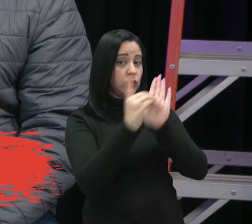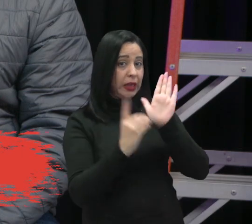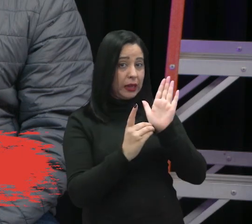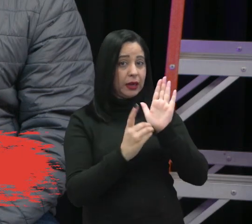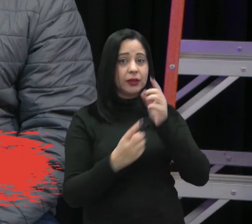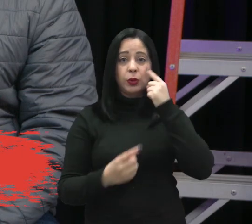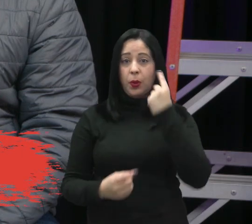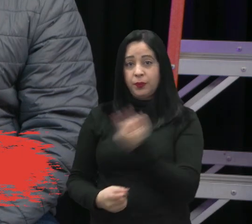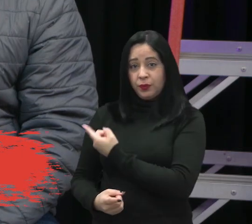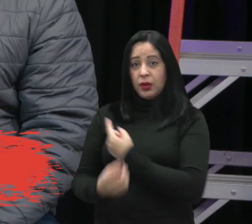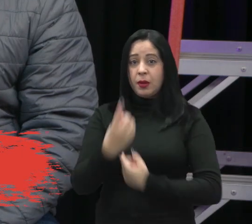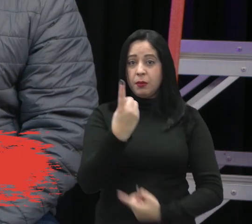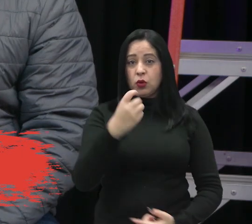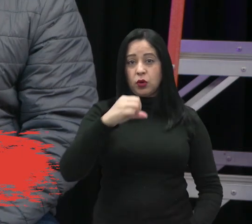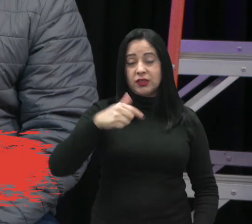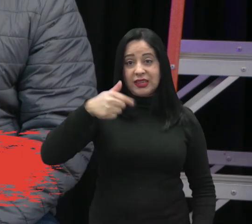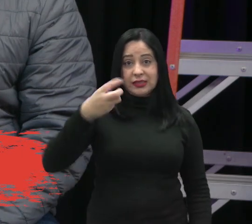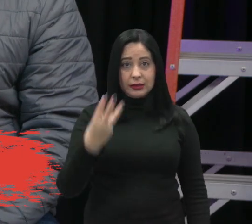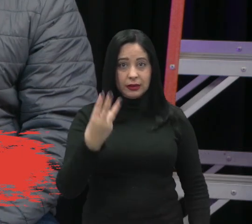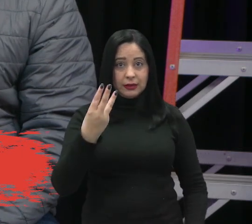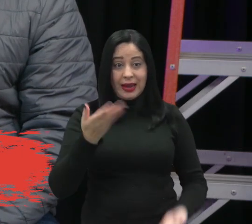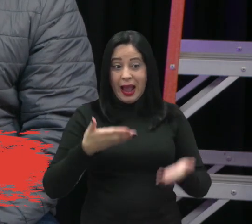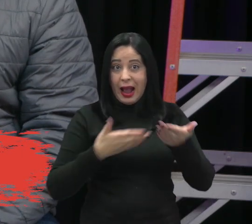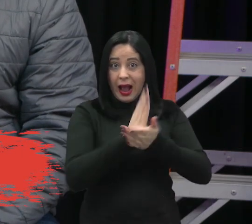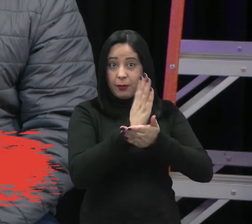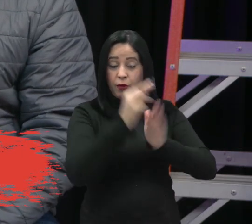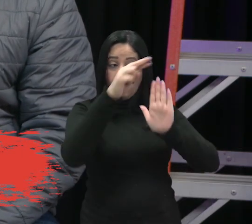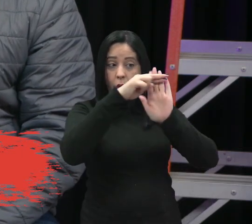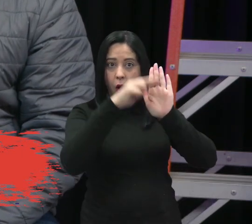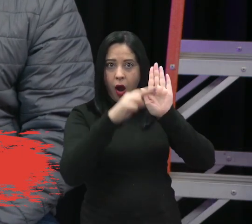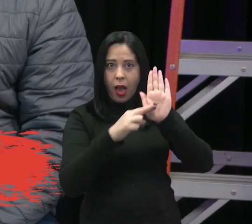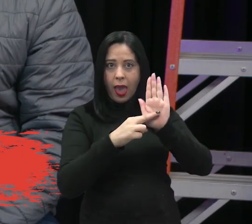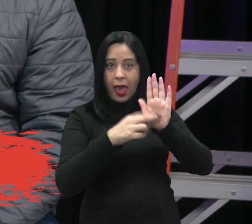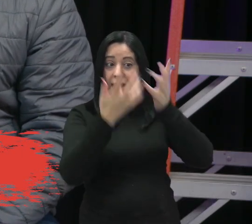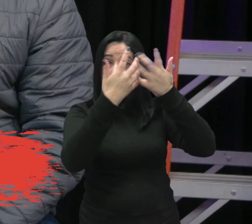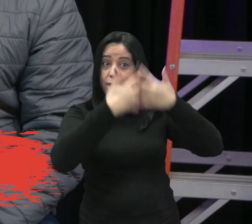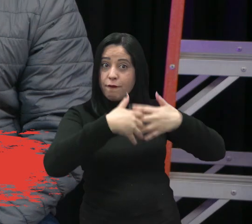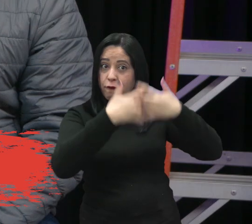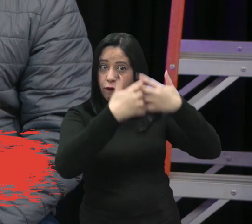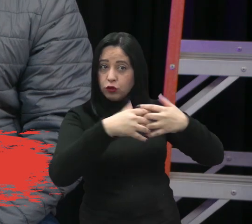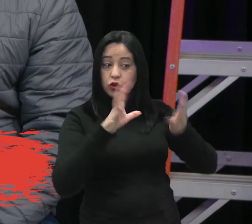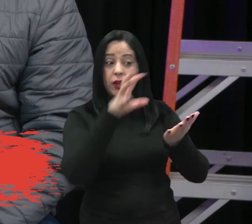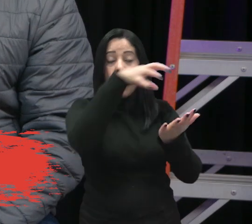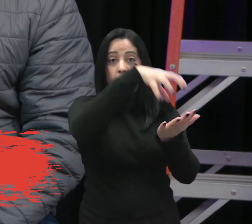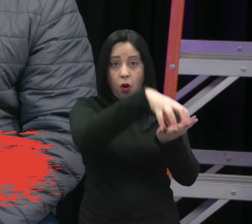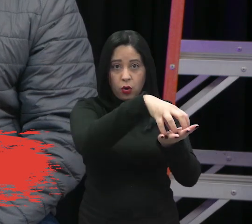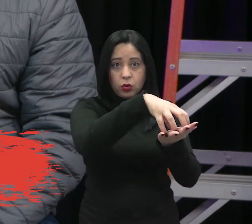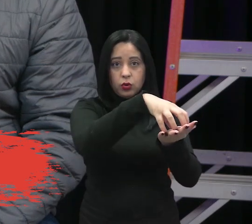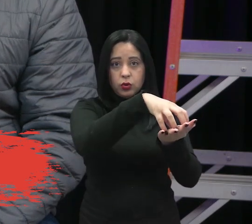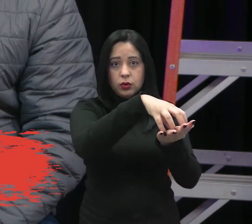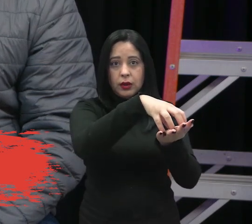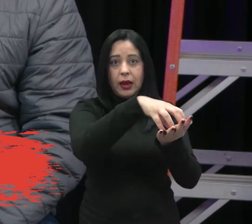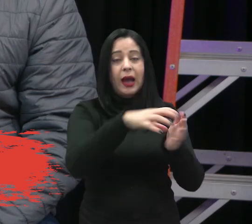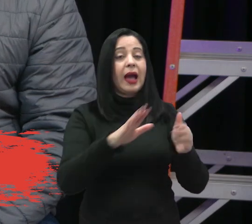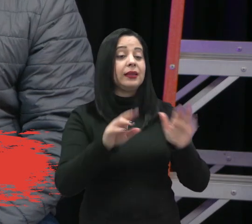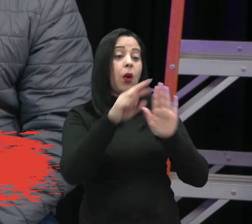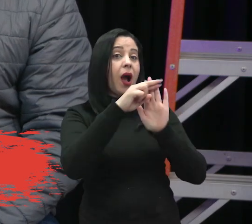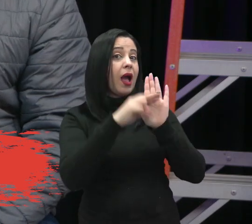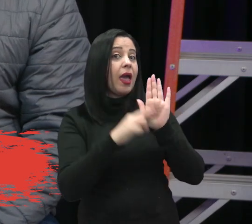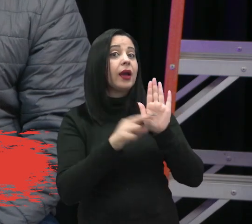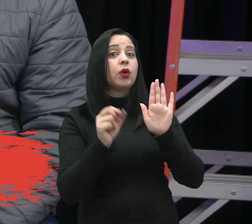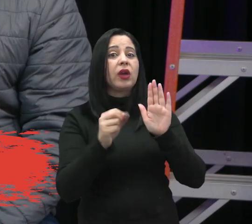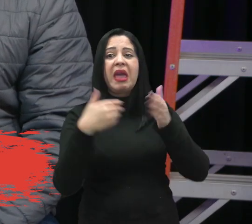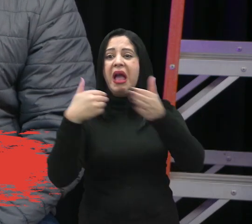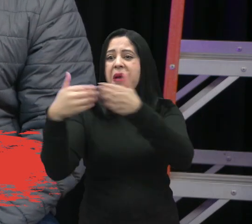de 1973 que aprovou o regulamento para o funcionamento do espaço. Dentre outras regras, ficou determinado